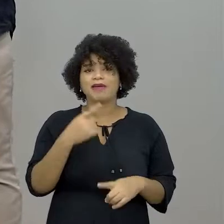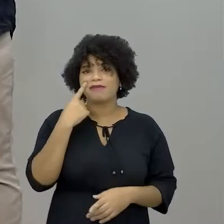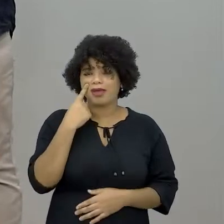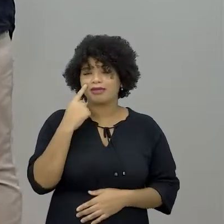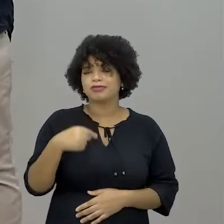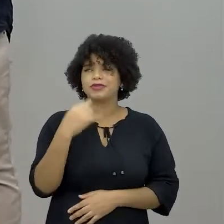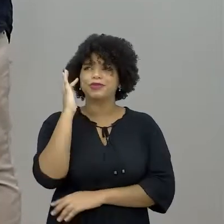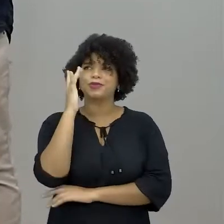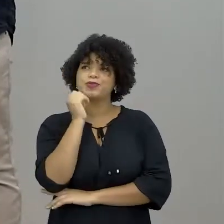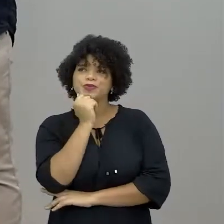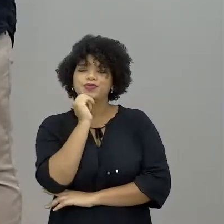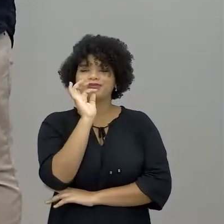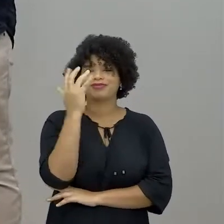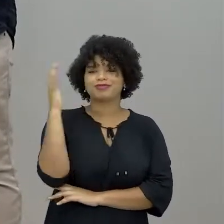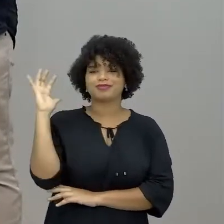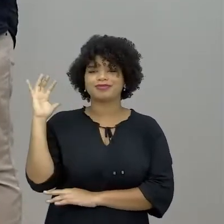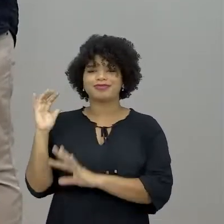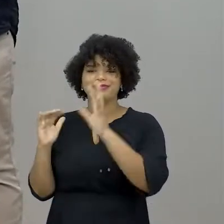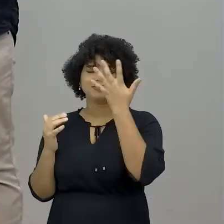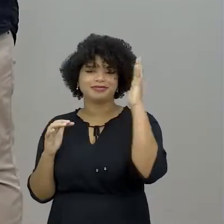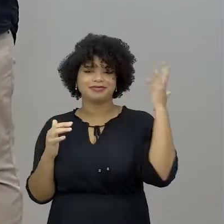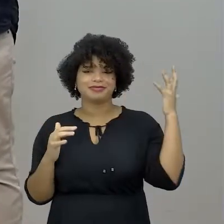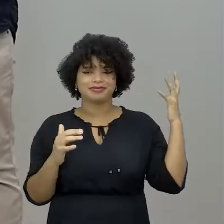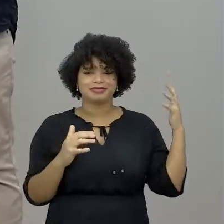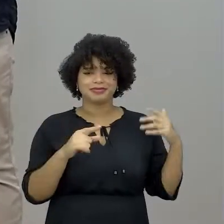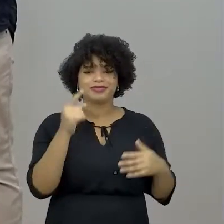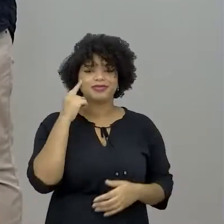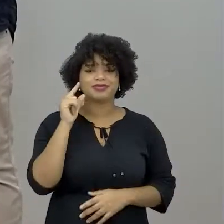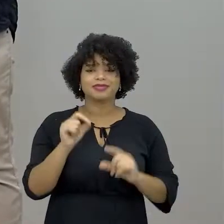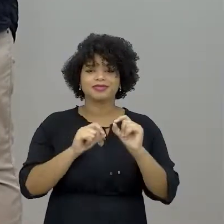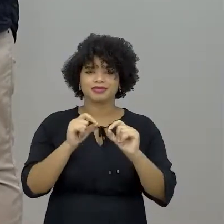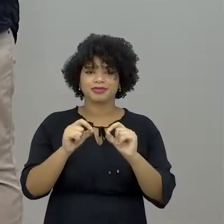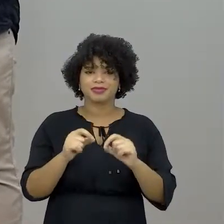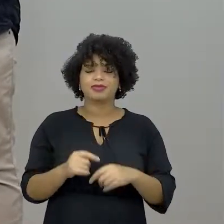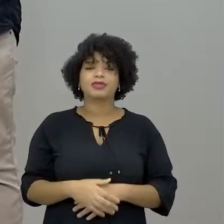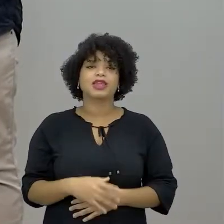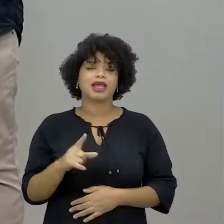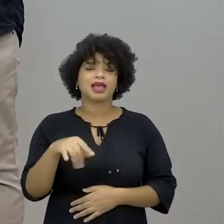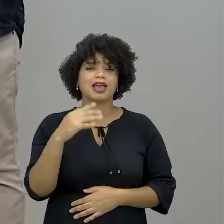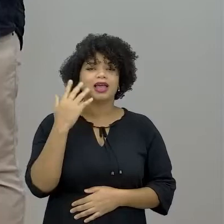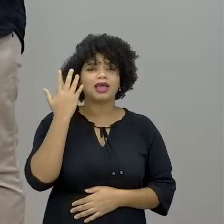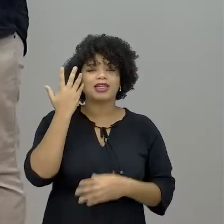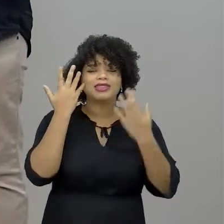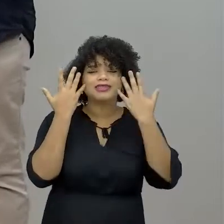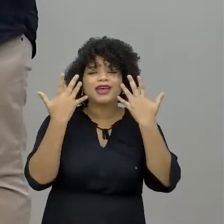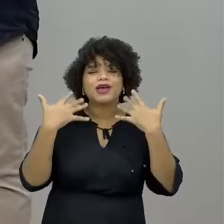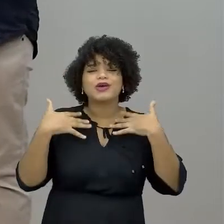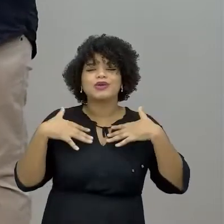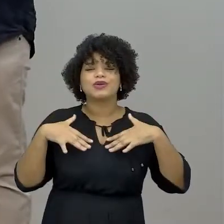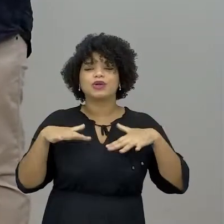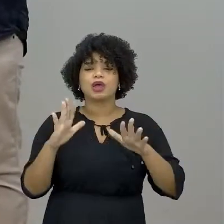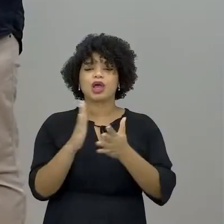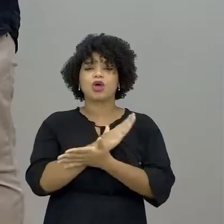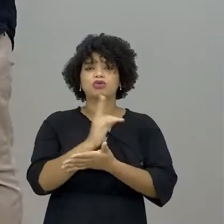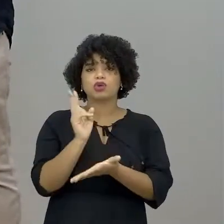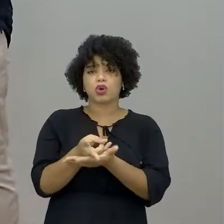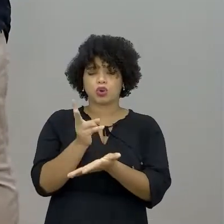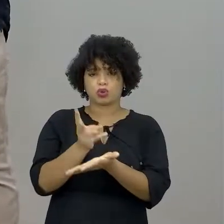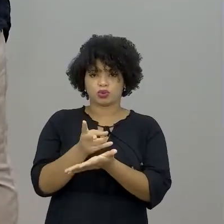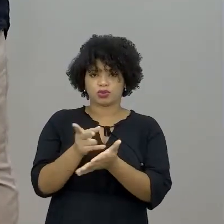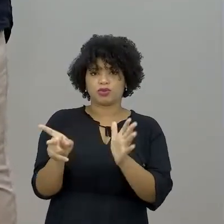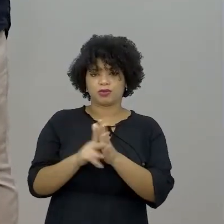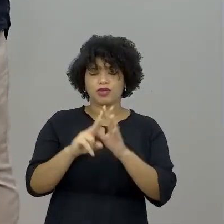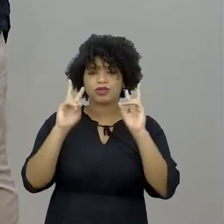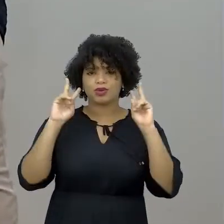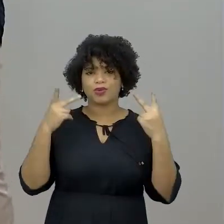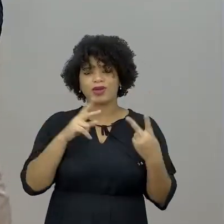pode pensar em paisagem, mas quando eu penso em paisagem, tem uma paisagem natural, a paisagem que foi modificada pelo homem, então são